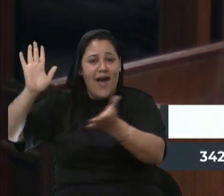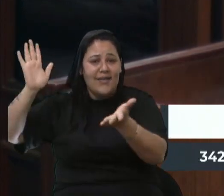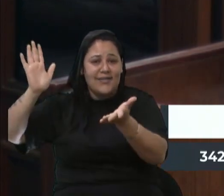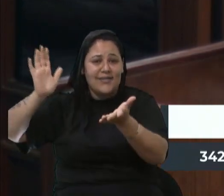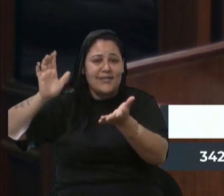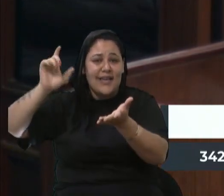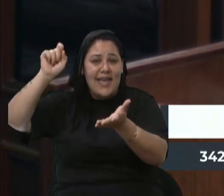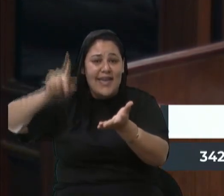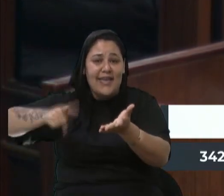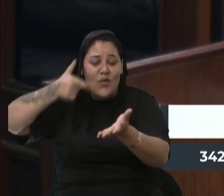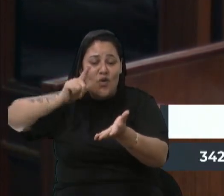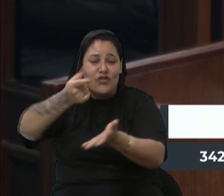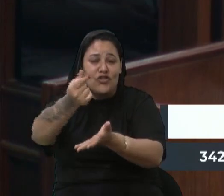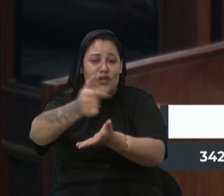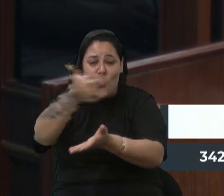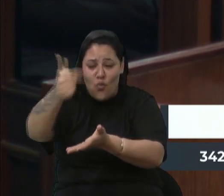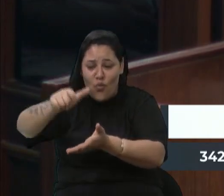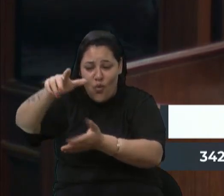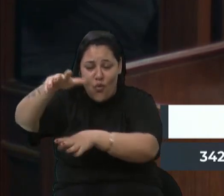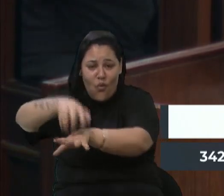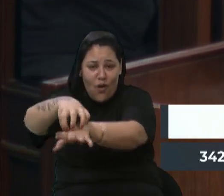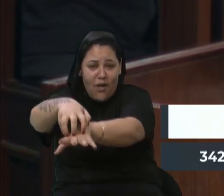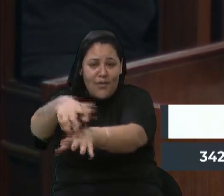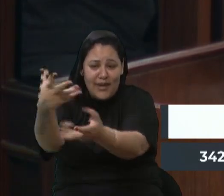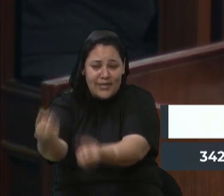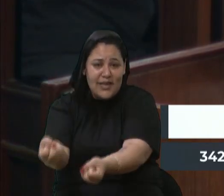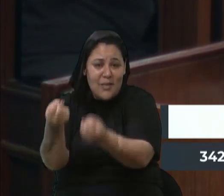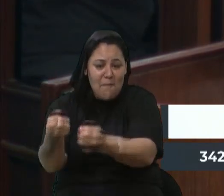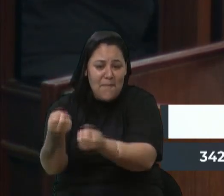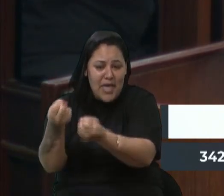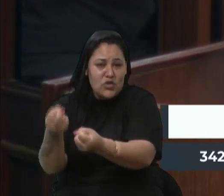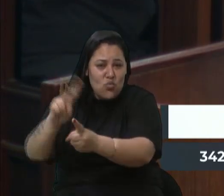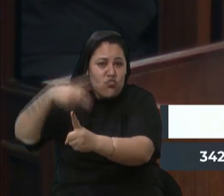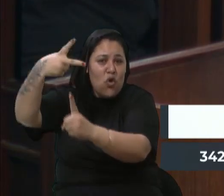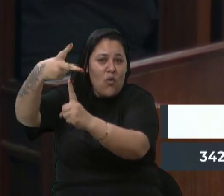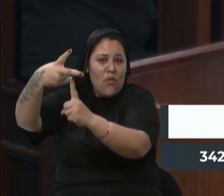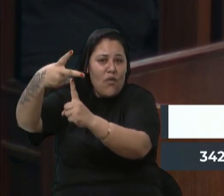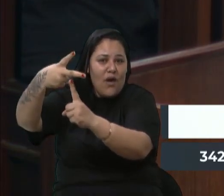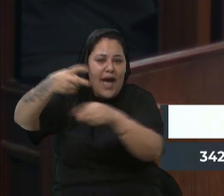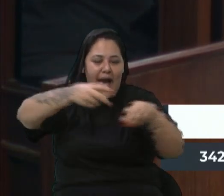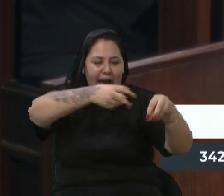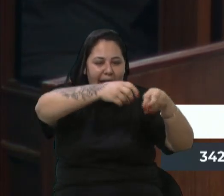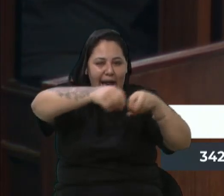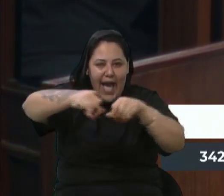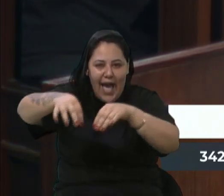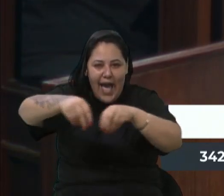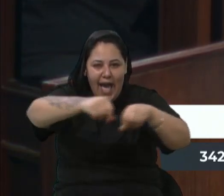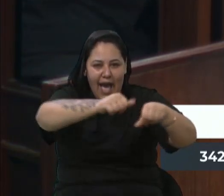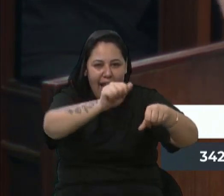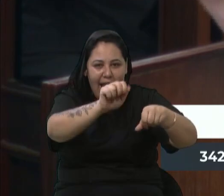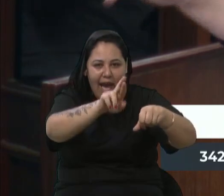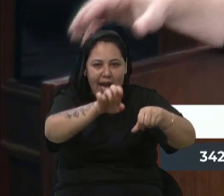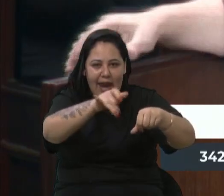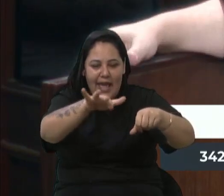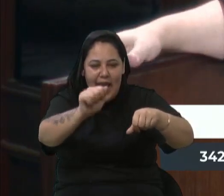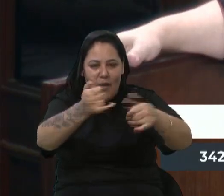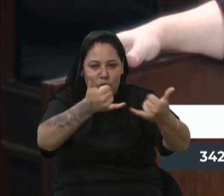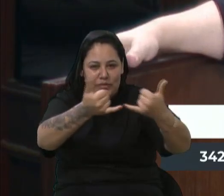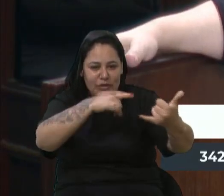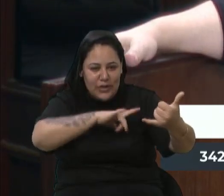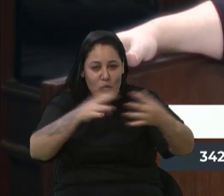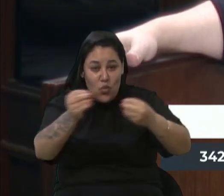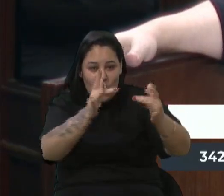frete é o outro. A gente sabe disso. Areia, por exemplo, que eu tenho bastante contato com os caminhoneiros